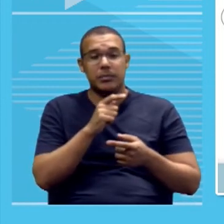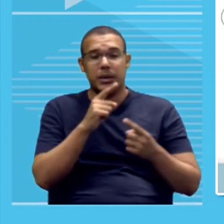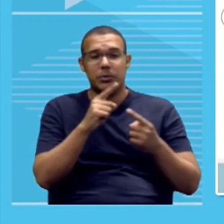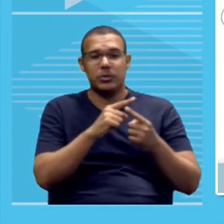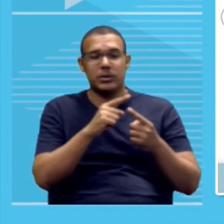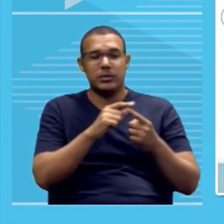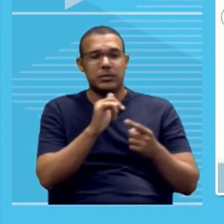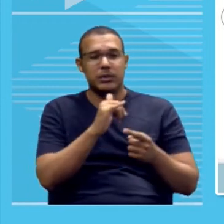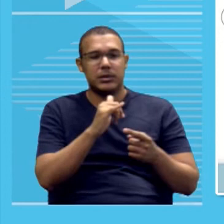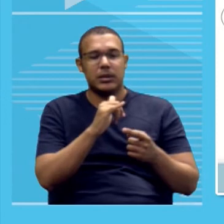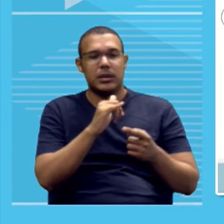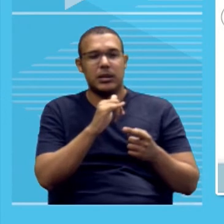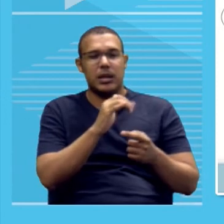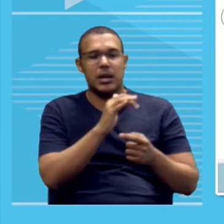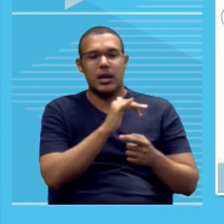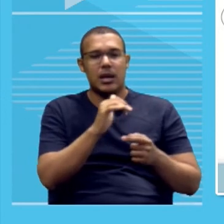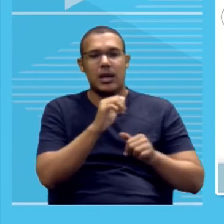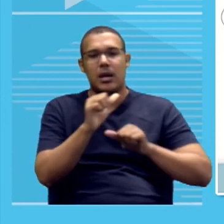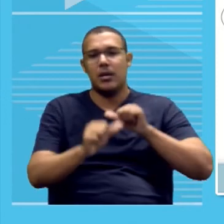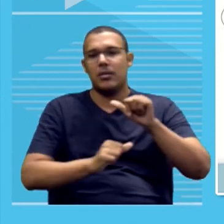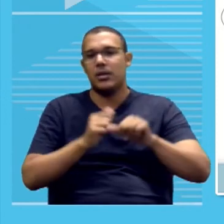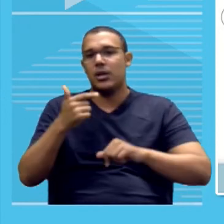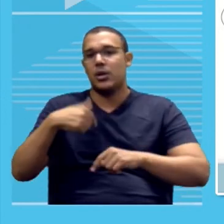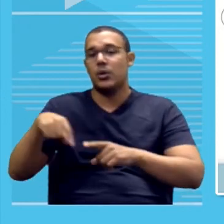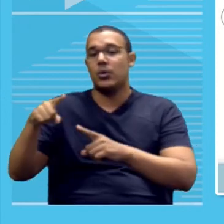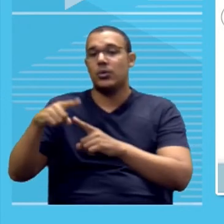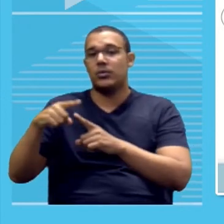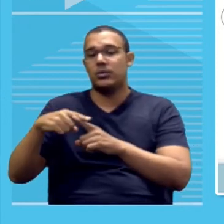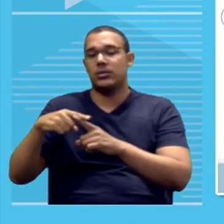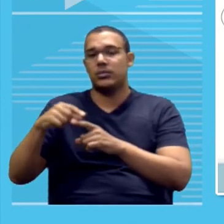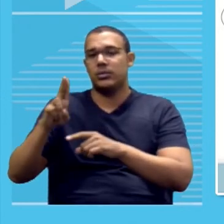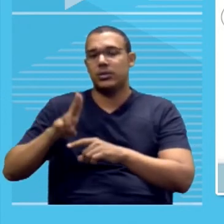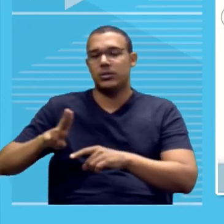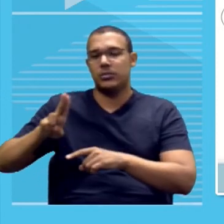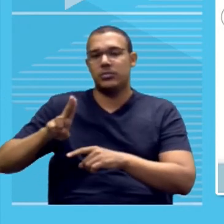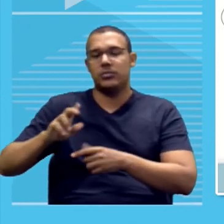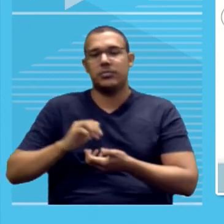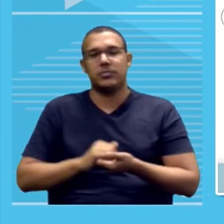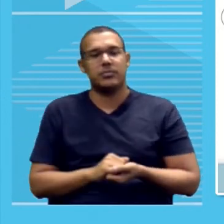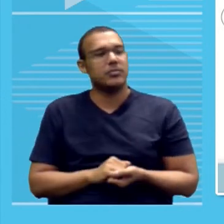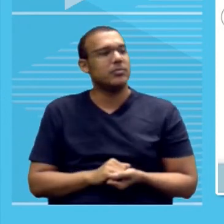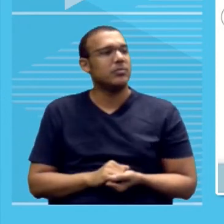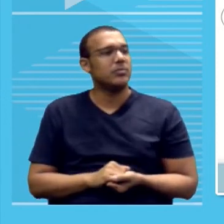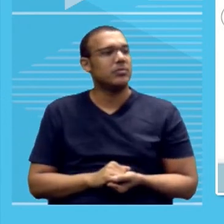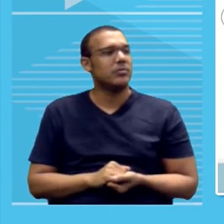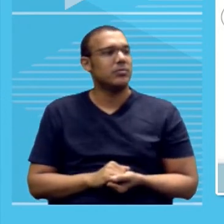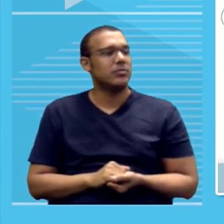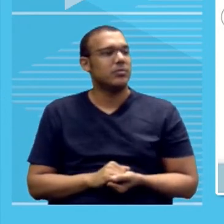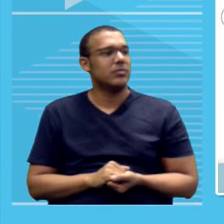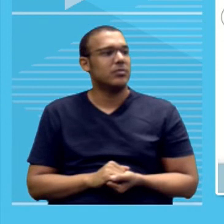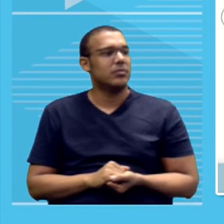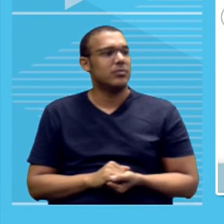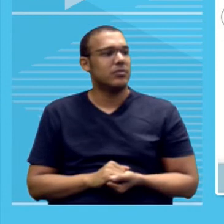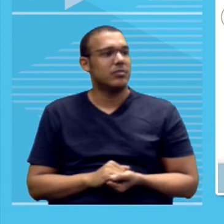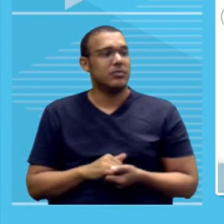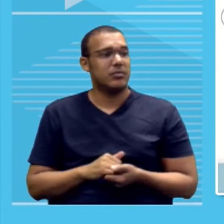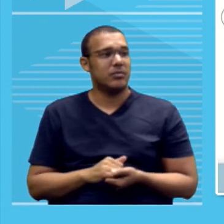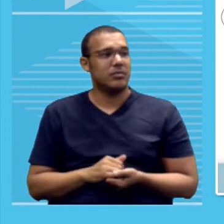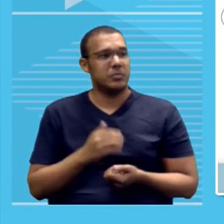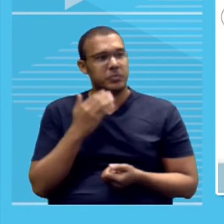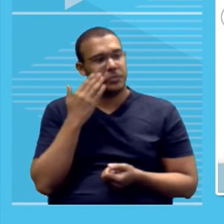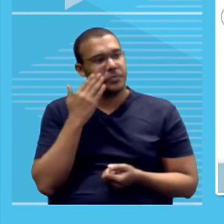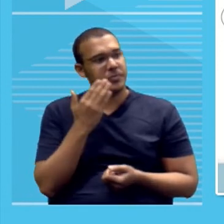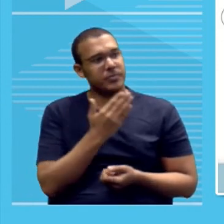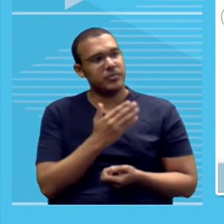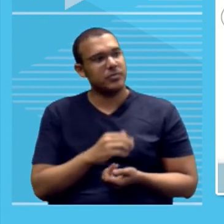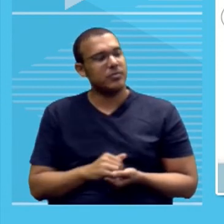energia elétrica em um outro tipo de energia consumível, tá bom? Receptores elétricos são dispositivos que transformam energia